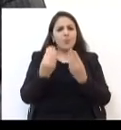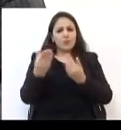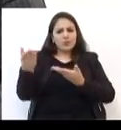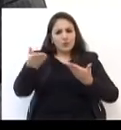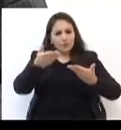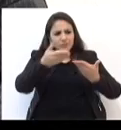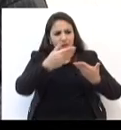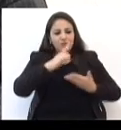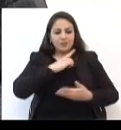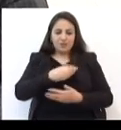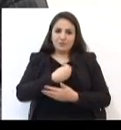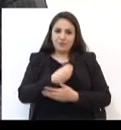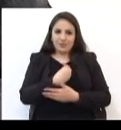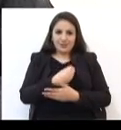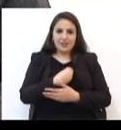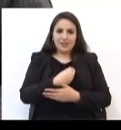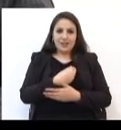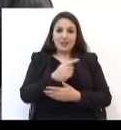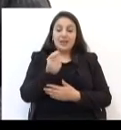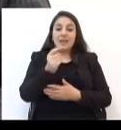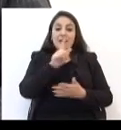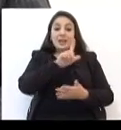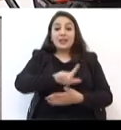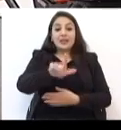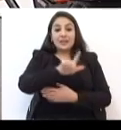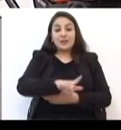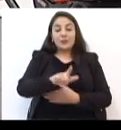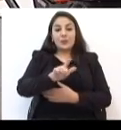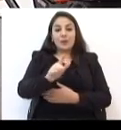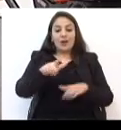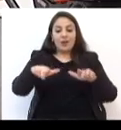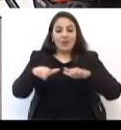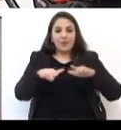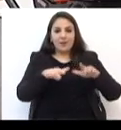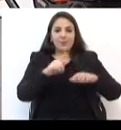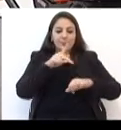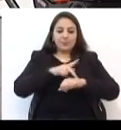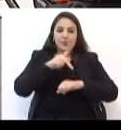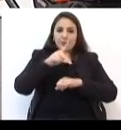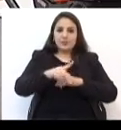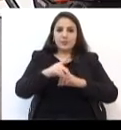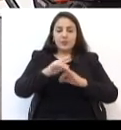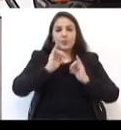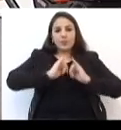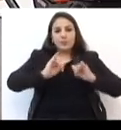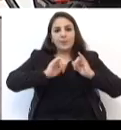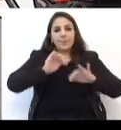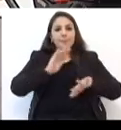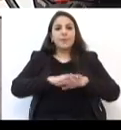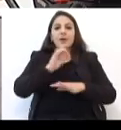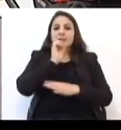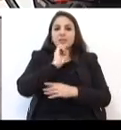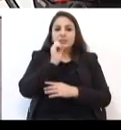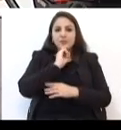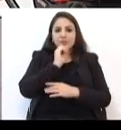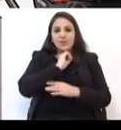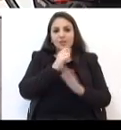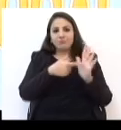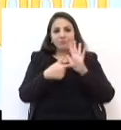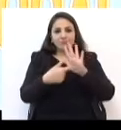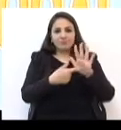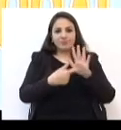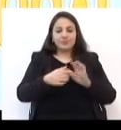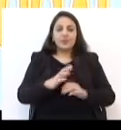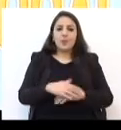muitos convidados estiveram no Literatura Local. Em Passo Fundo, o programa é um dos mais antigos em exibição.